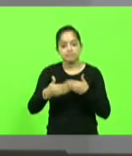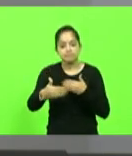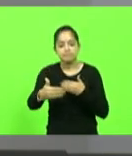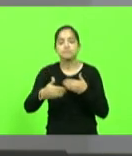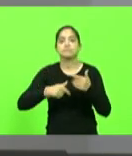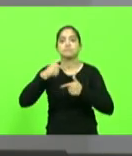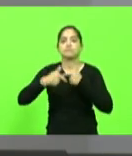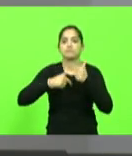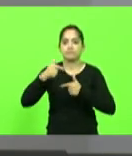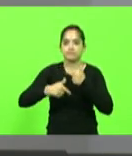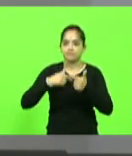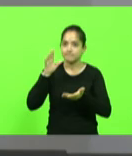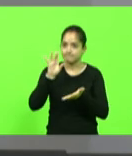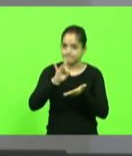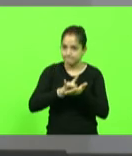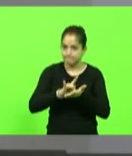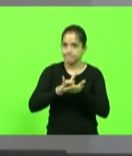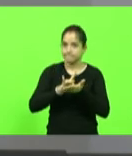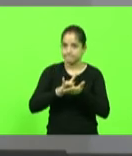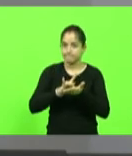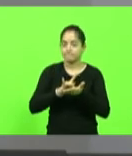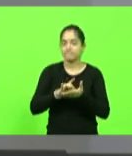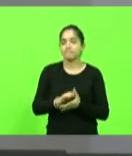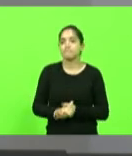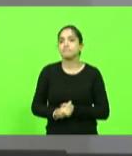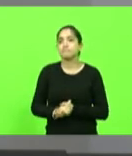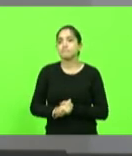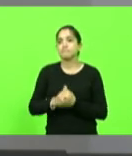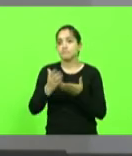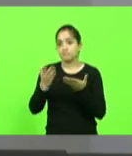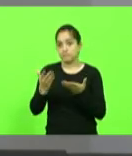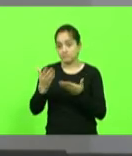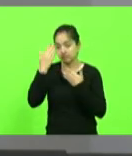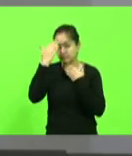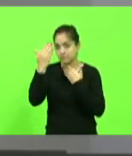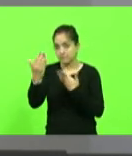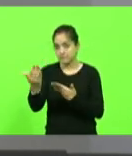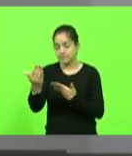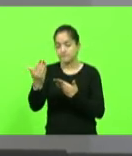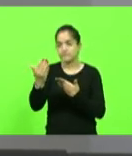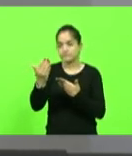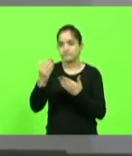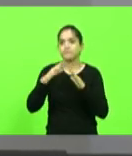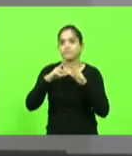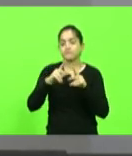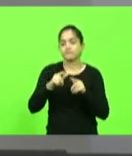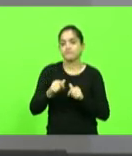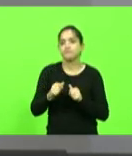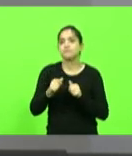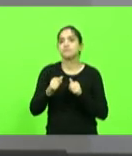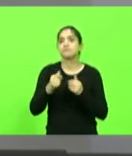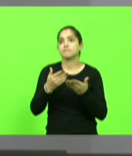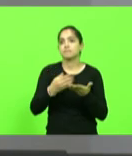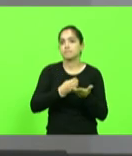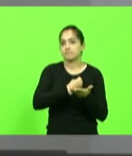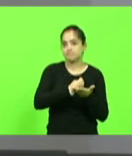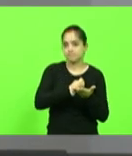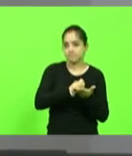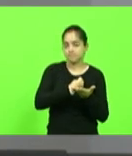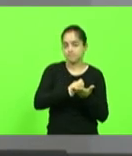para que ela cada vez mais se consolide. Então, eu quero agradecer a todas, a todos que estão conosco